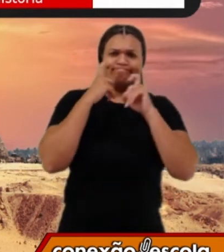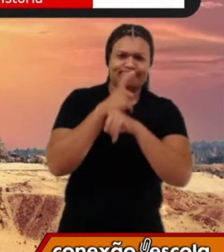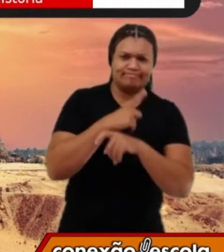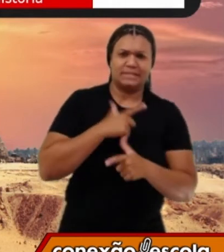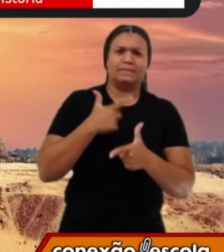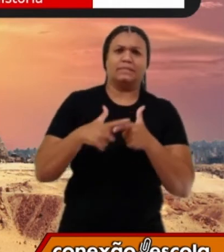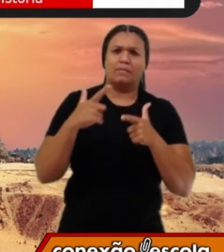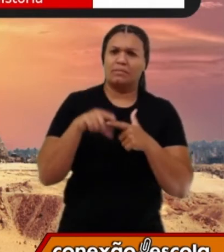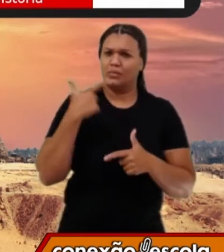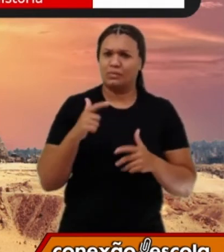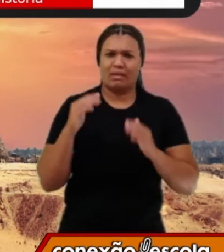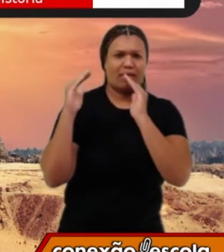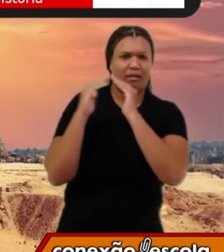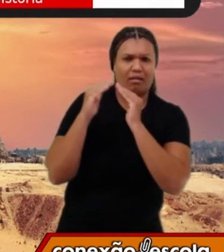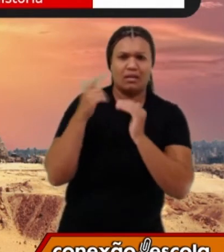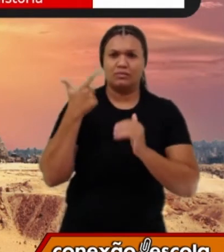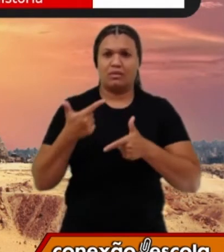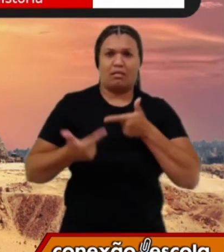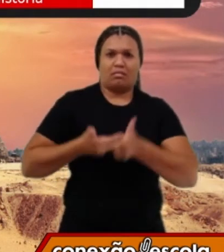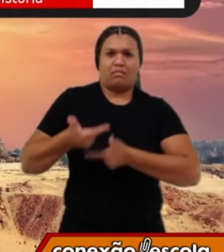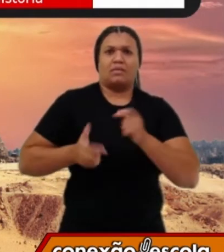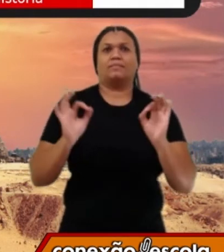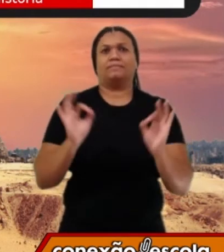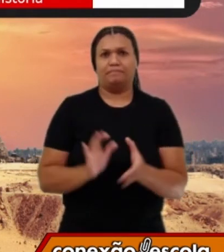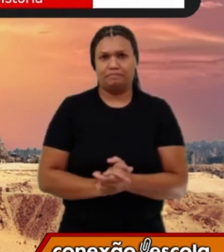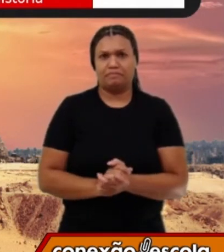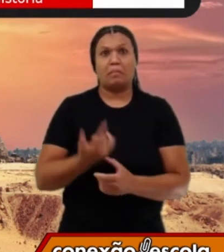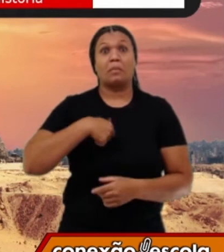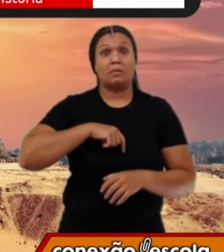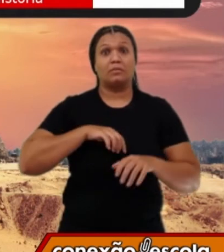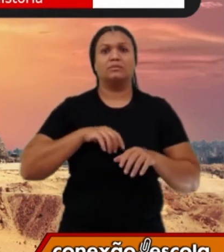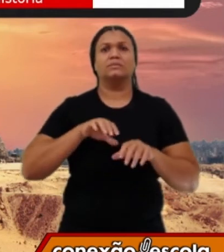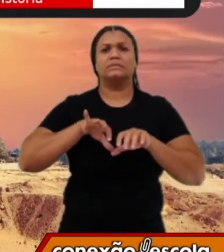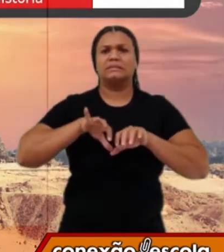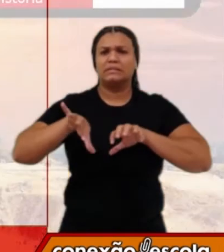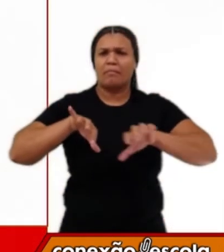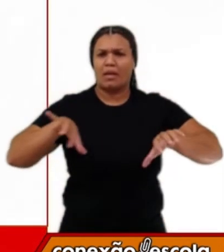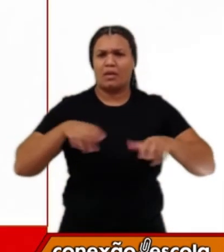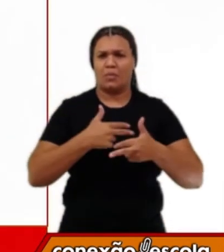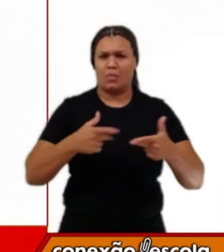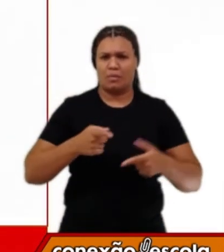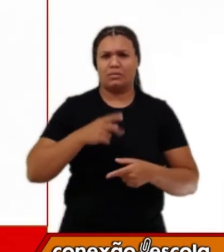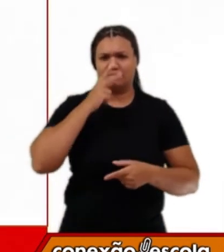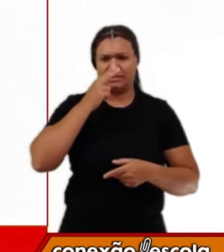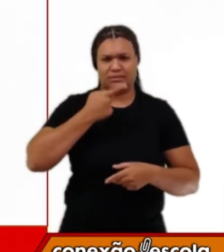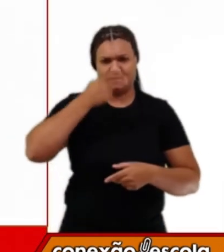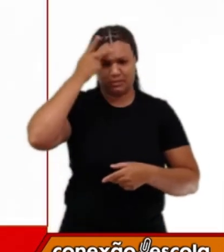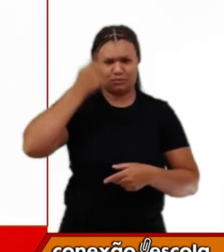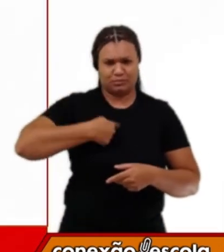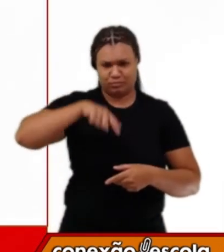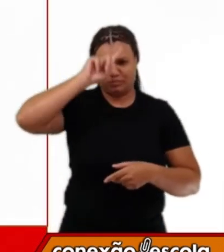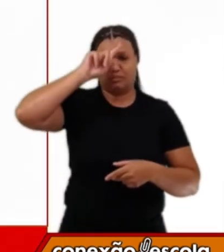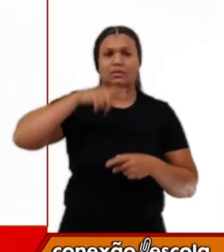a falta de moradia e de trabalho. Nós separamos algumas dessas revoltas que aconteceram, como a Guerra